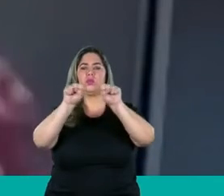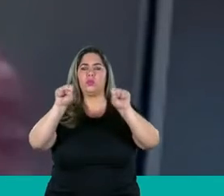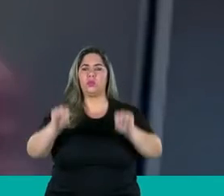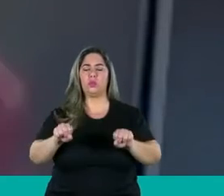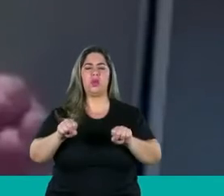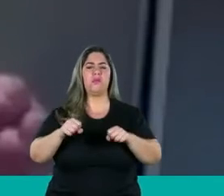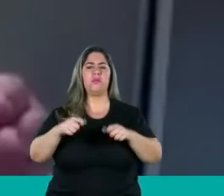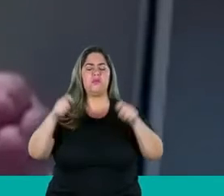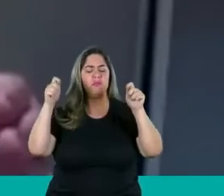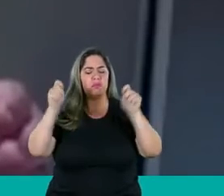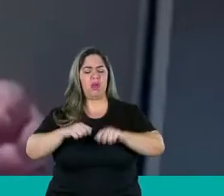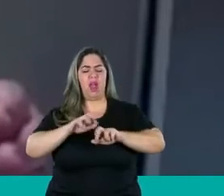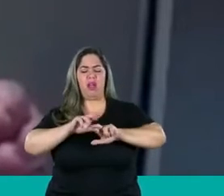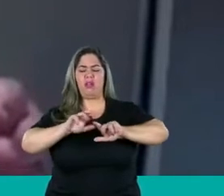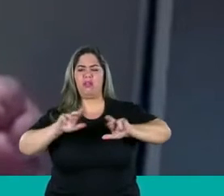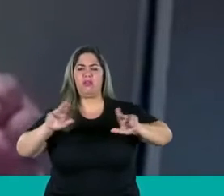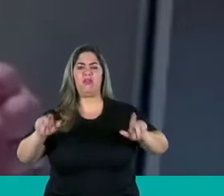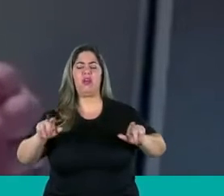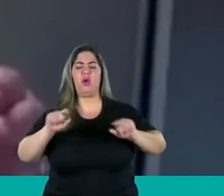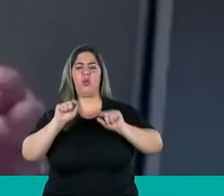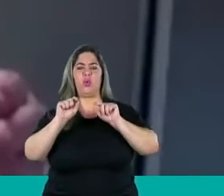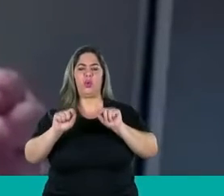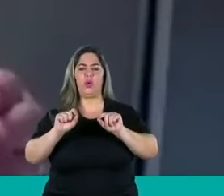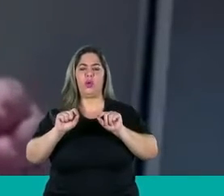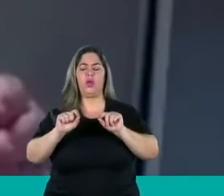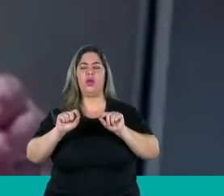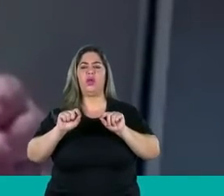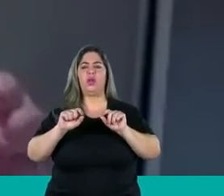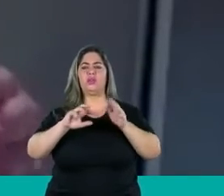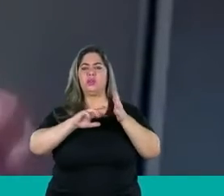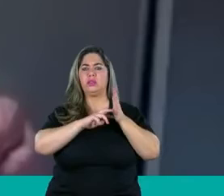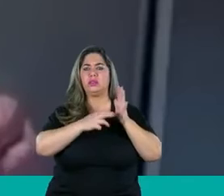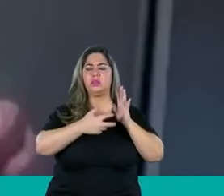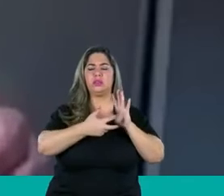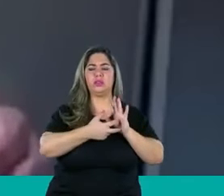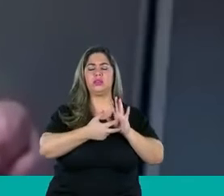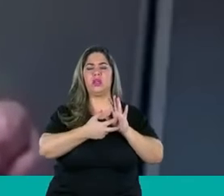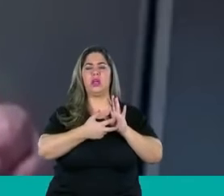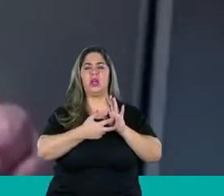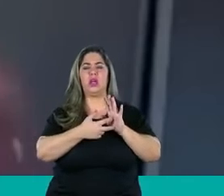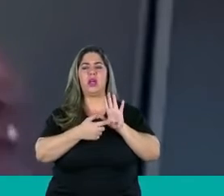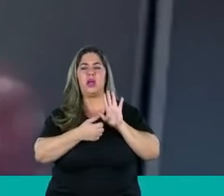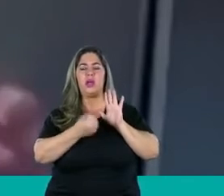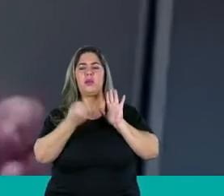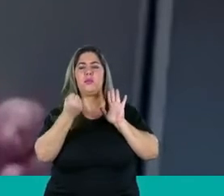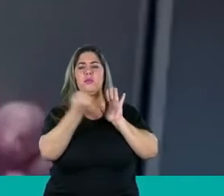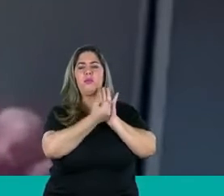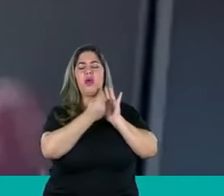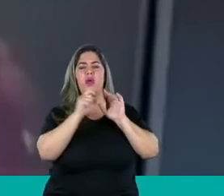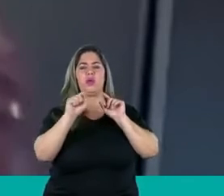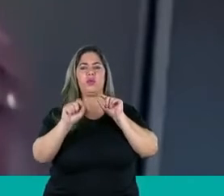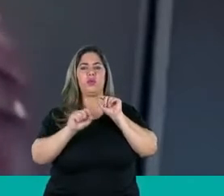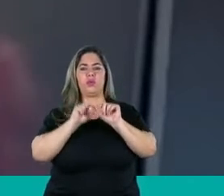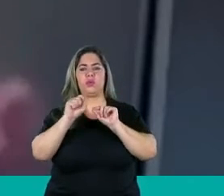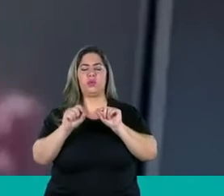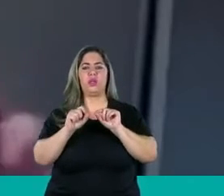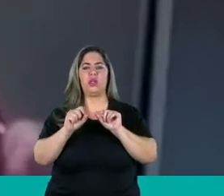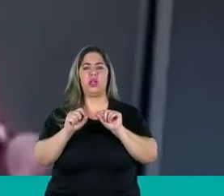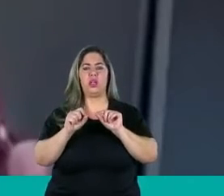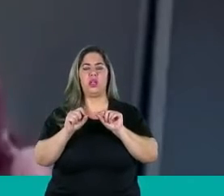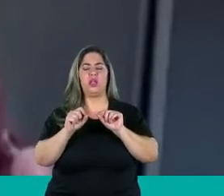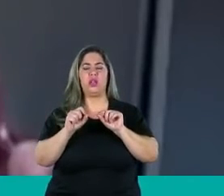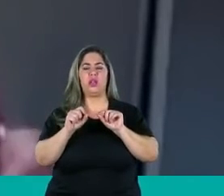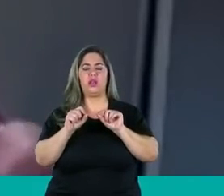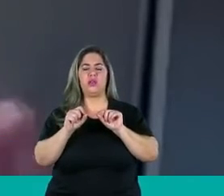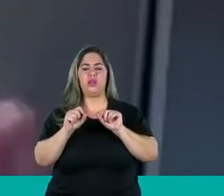possibilidades ou sucumbir no abismo da insignificância generalizada que marca o cinismo, a submissão, o descaso por si mesmo e pelo